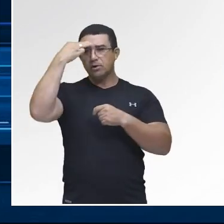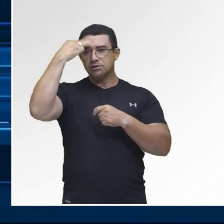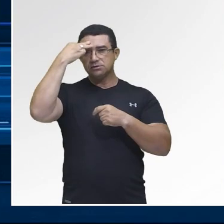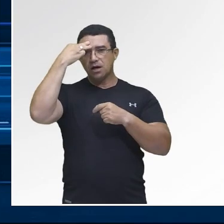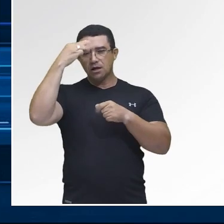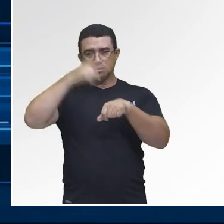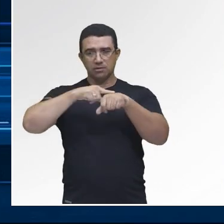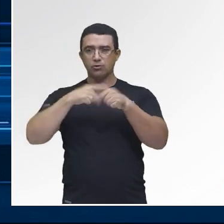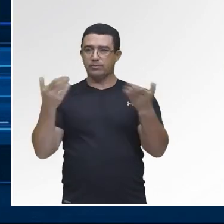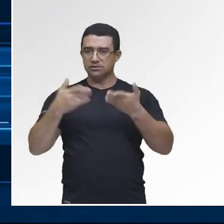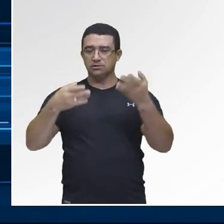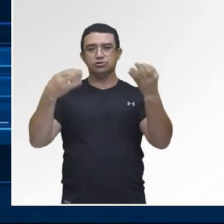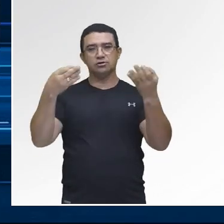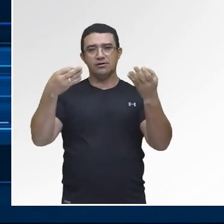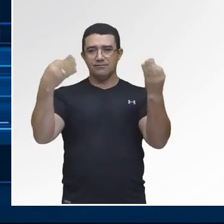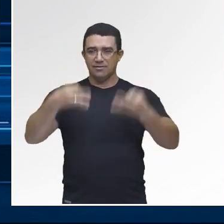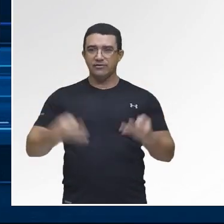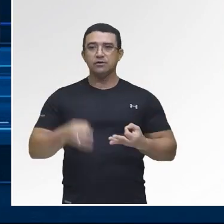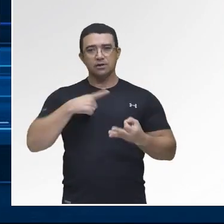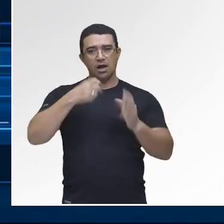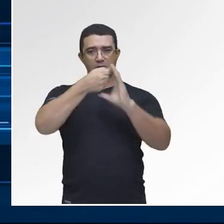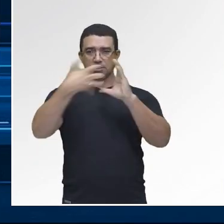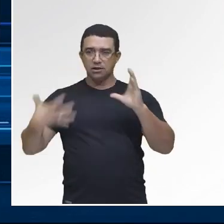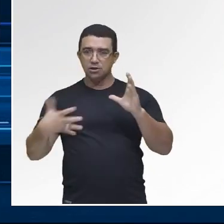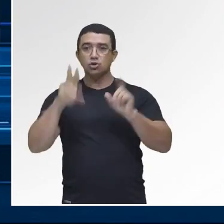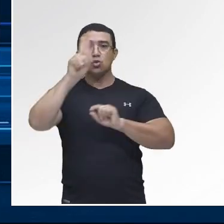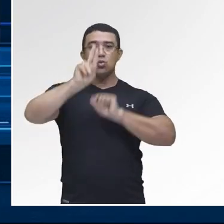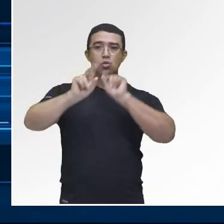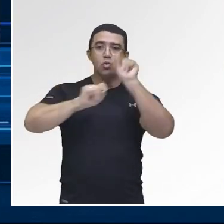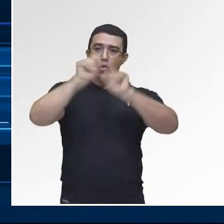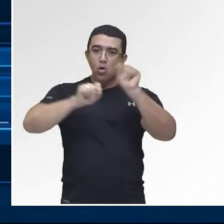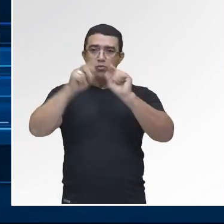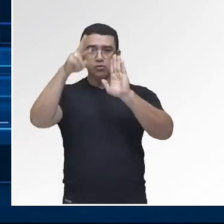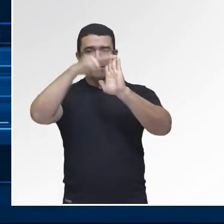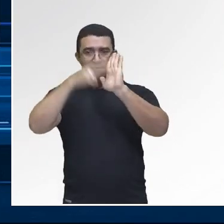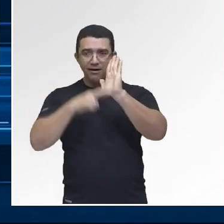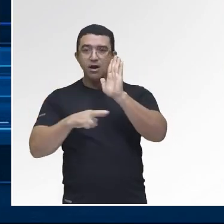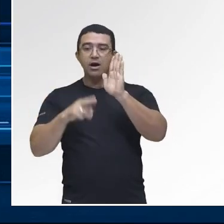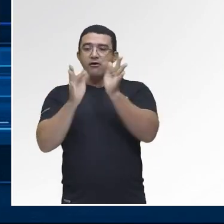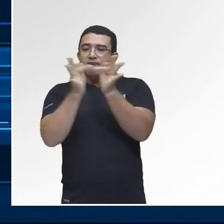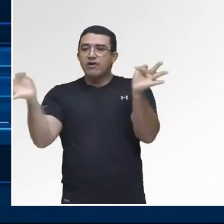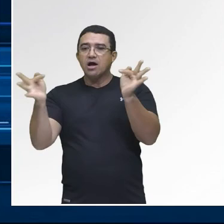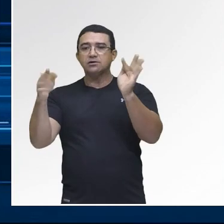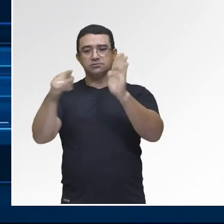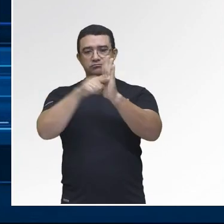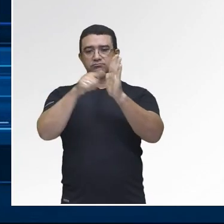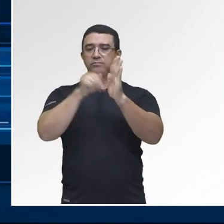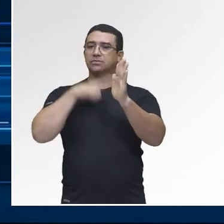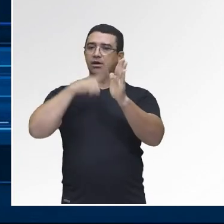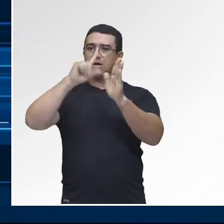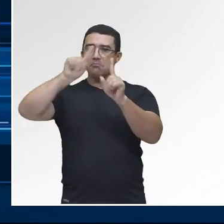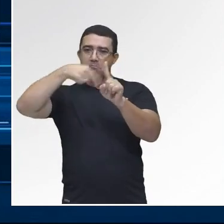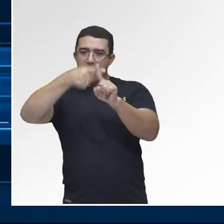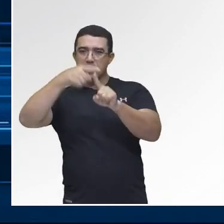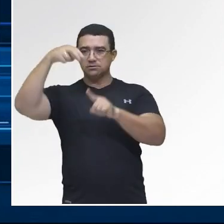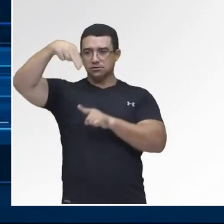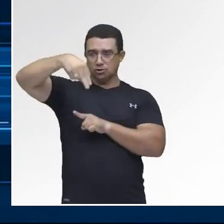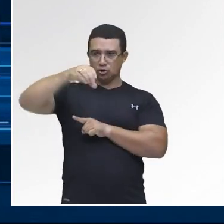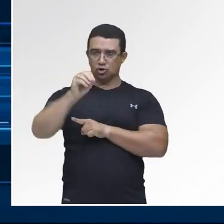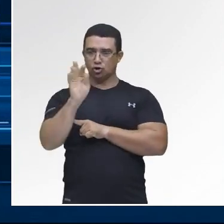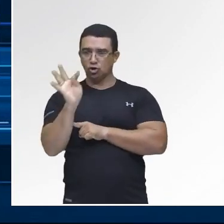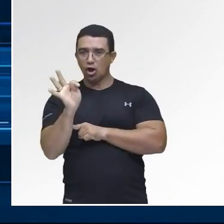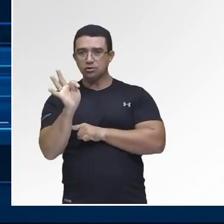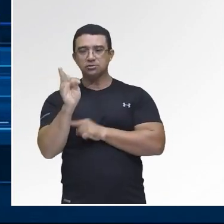tem suas características, suas situações de uso. Nas frases negativas, então, eu tenho o acréscimo do not, que vai